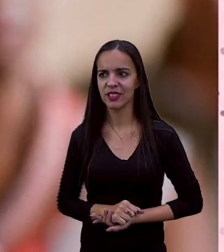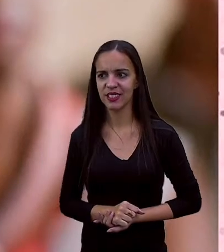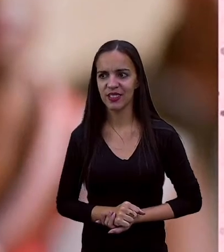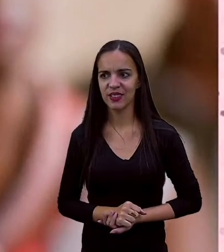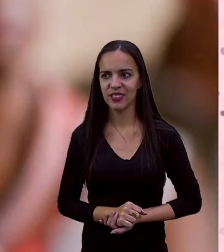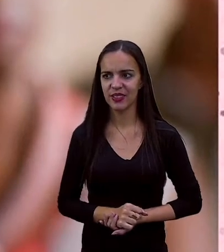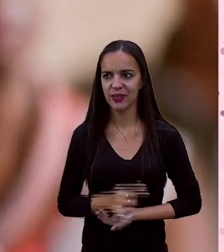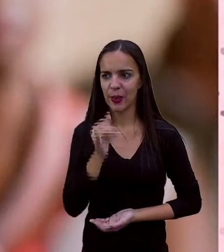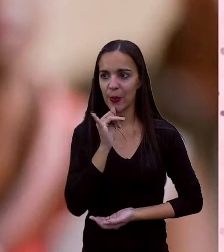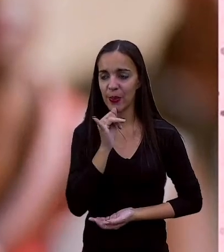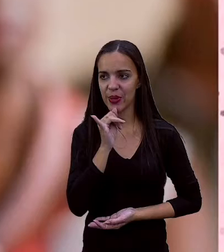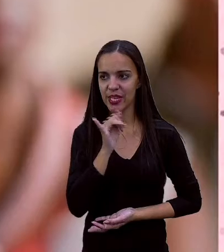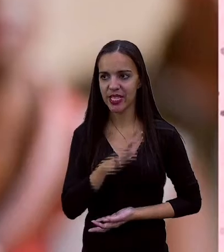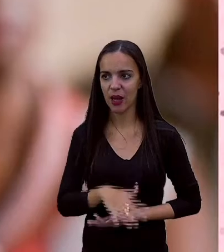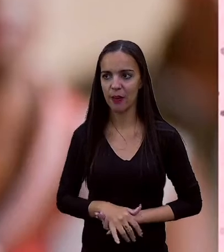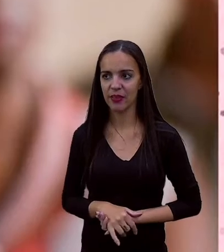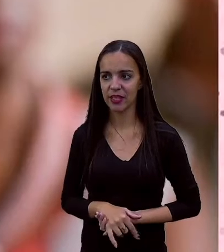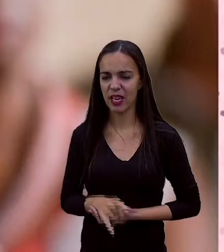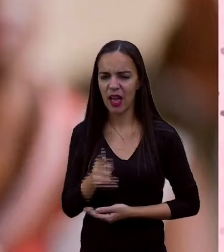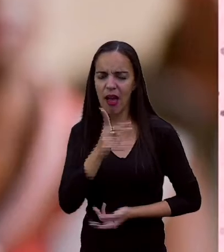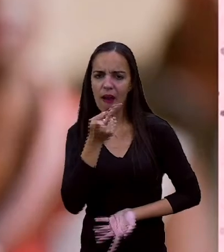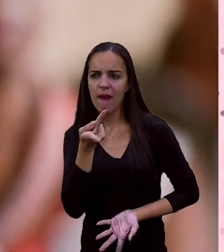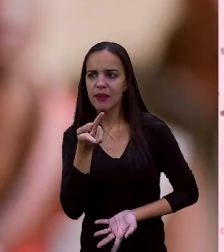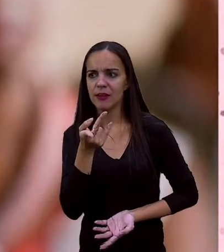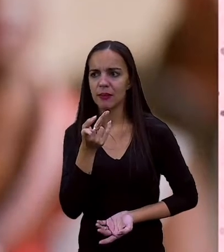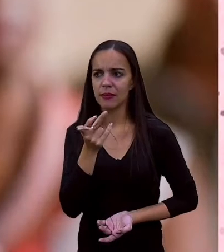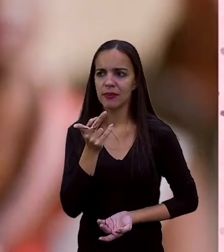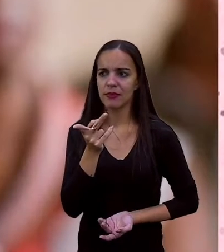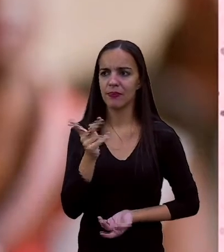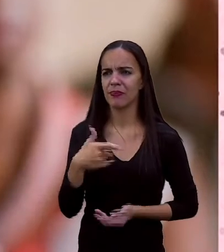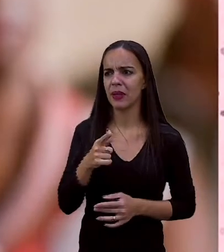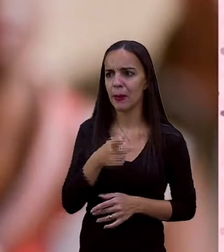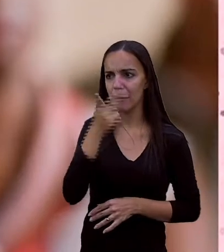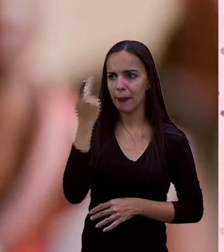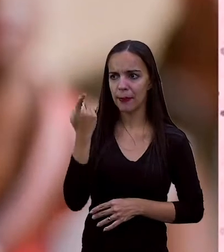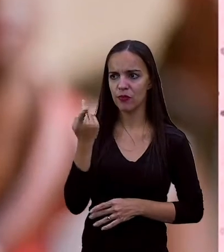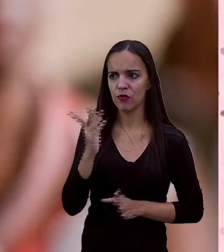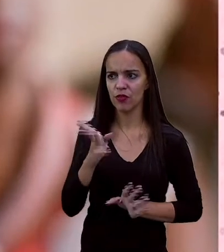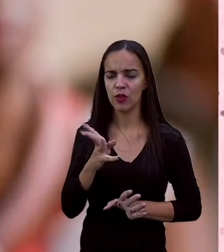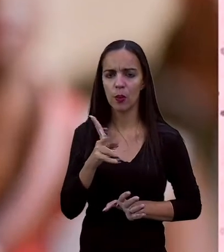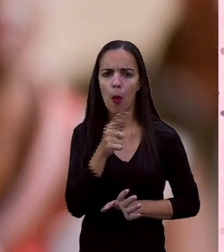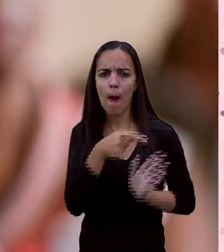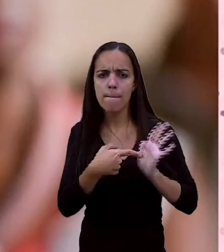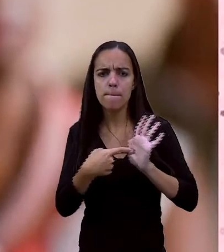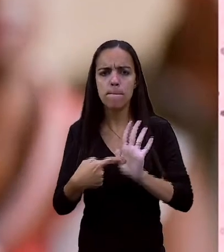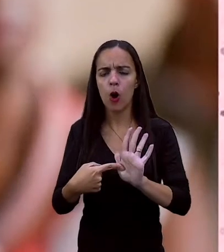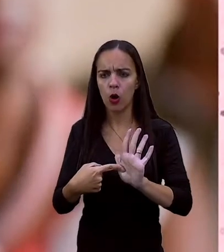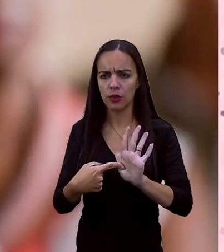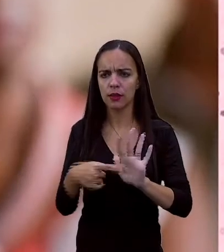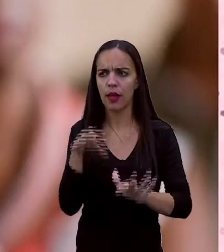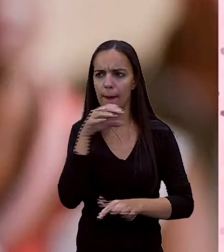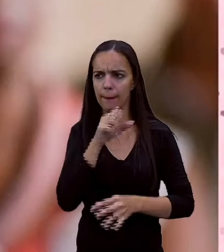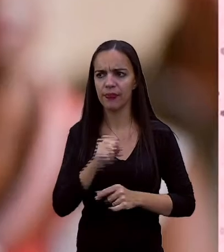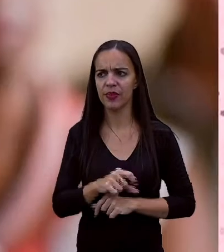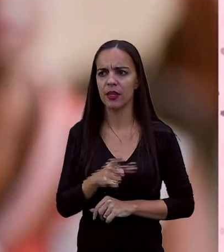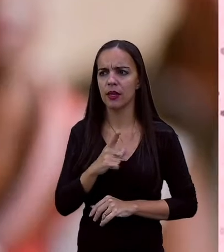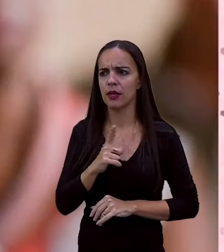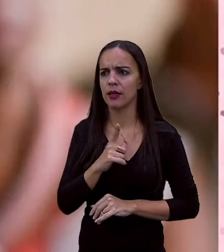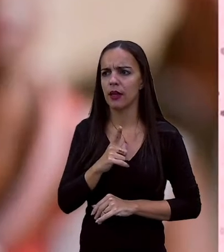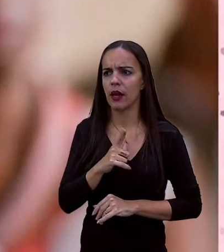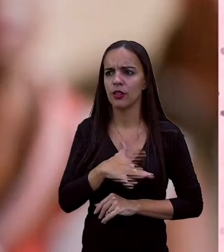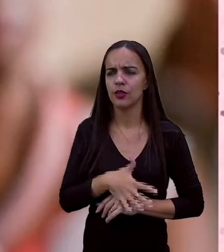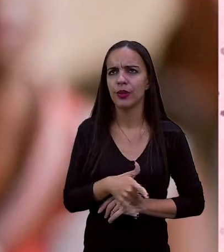pessoal, que atualmente essa mesóclise, ela está praticamente extinta no português brasileiro, tanto